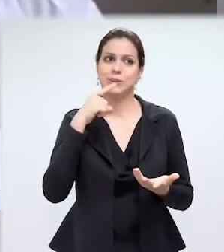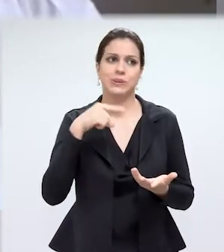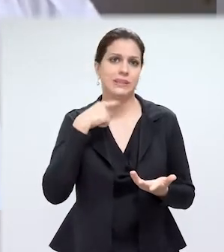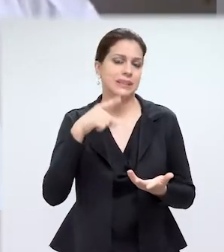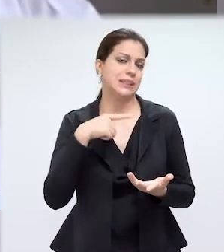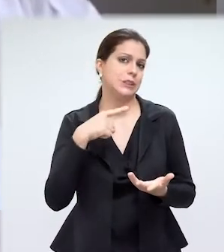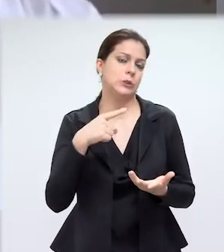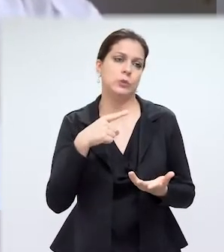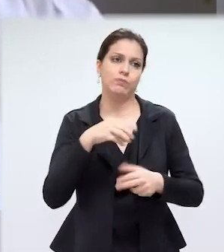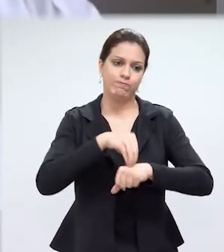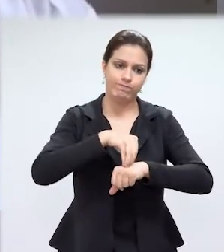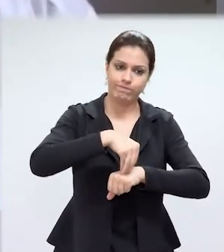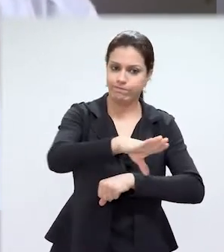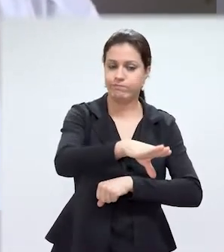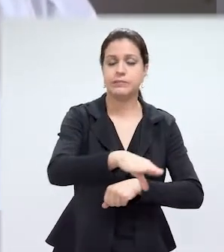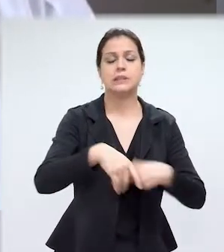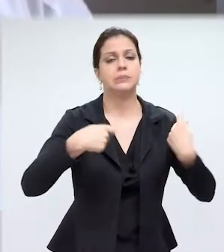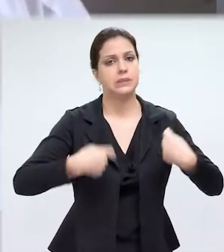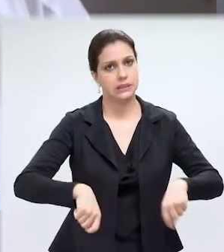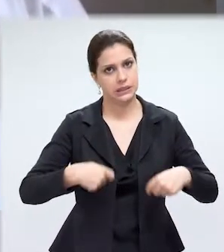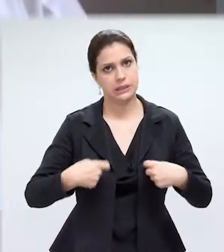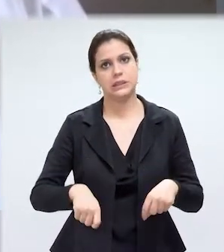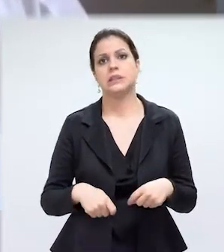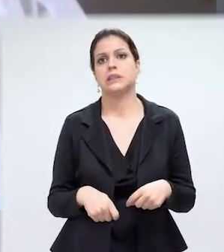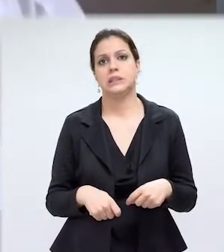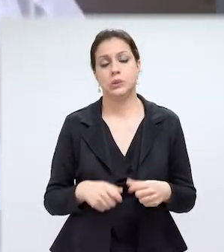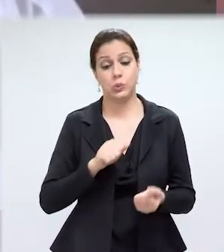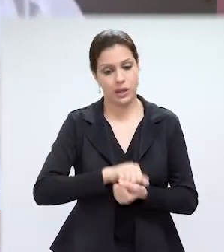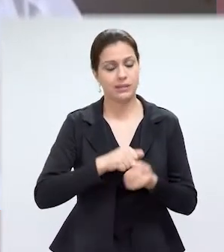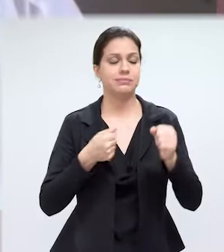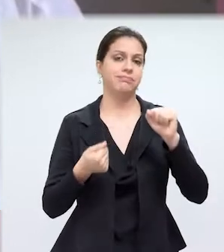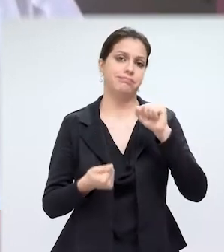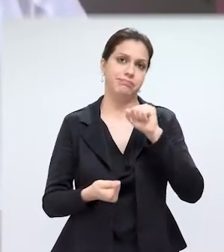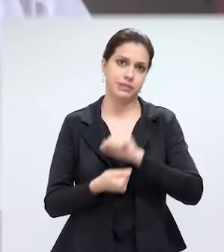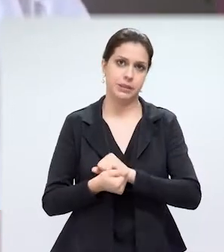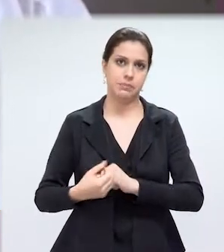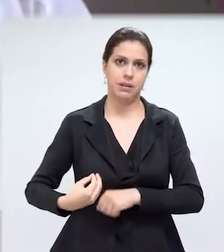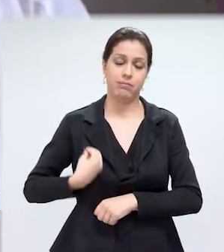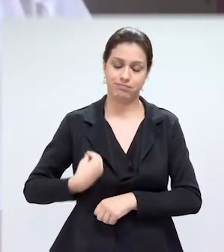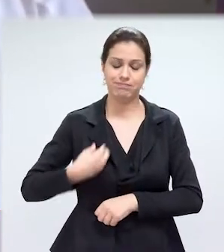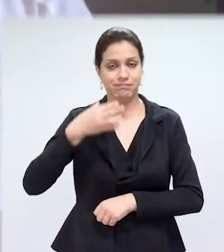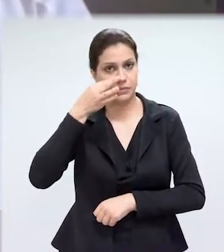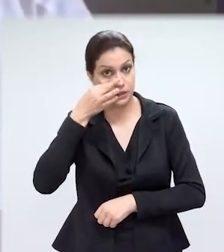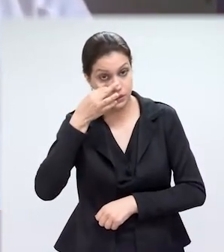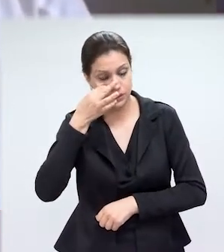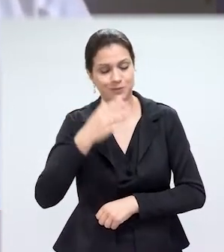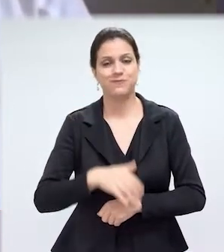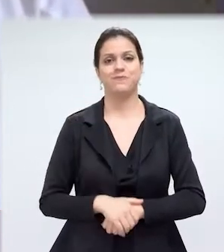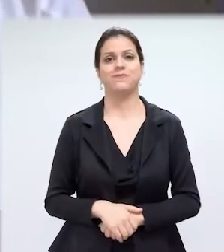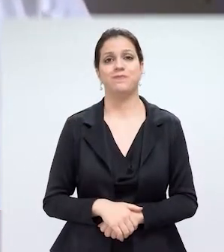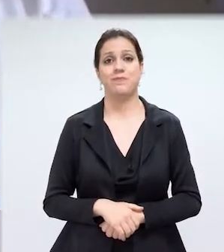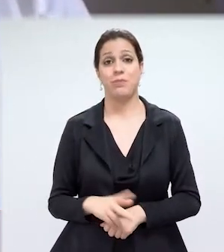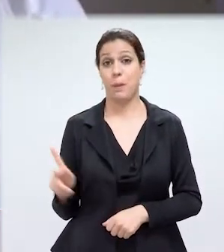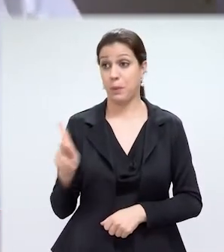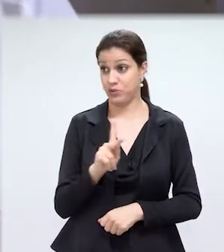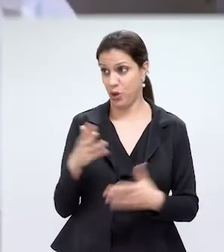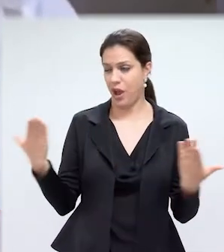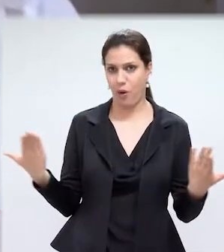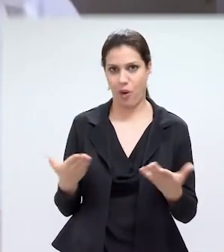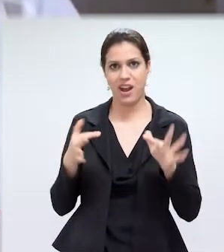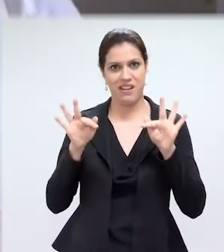verdadeiro desastre e que eu tenho realmente que trabalhar dessa forma